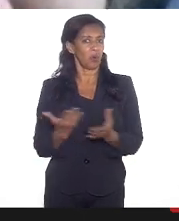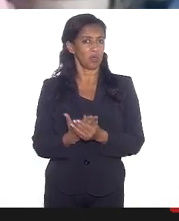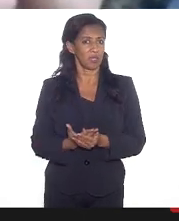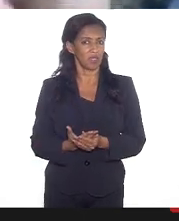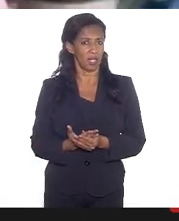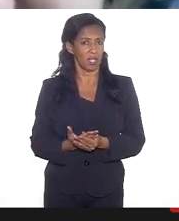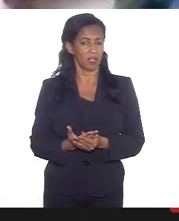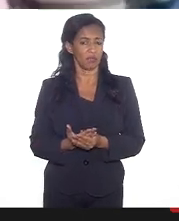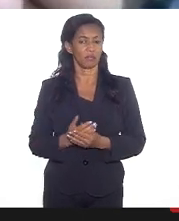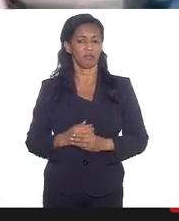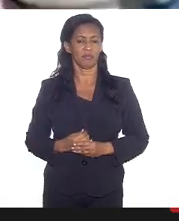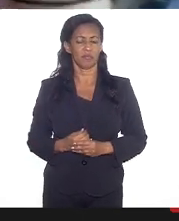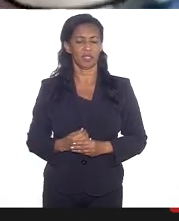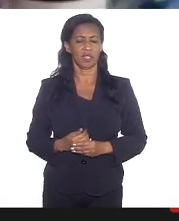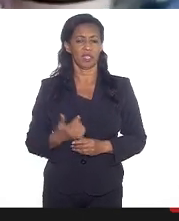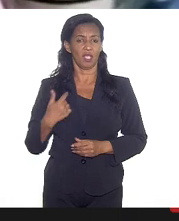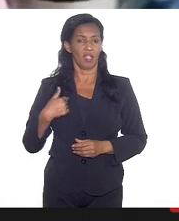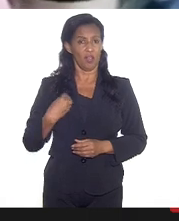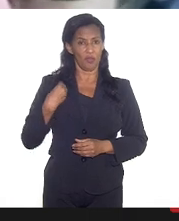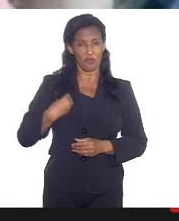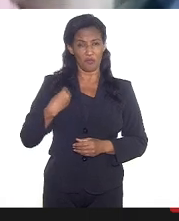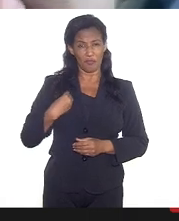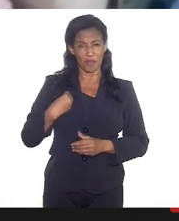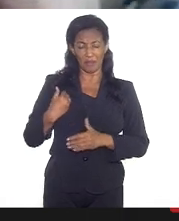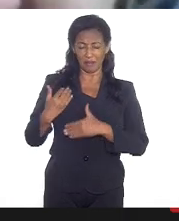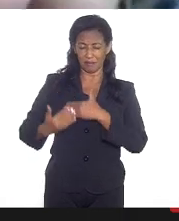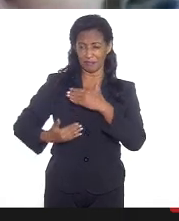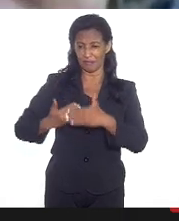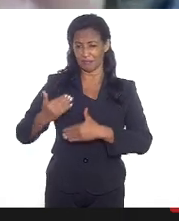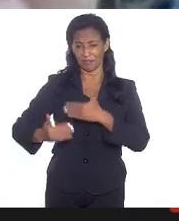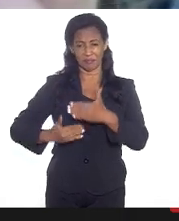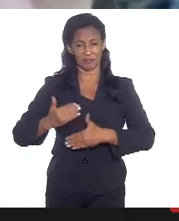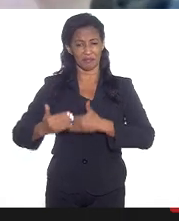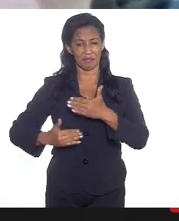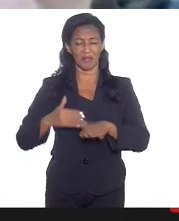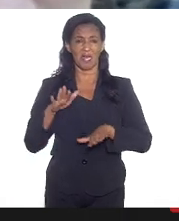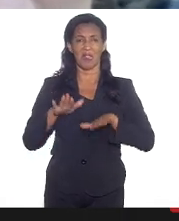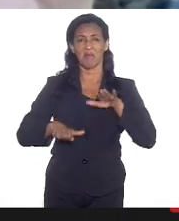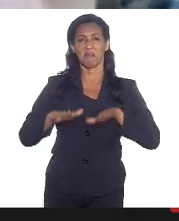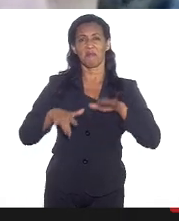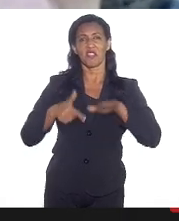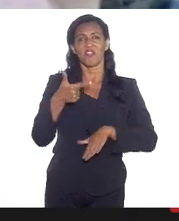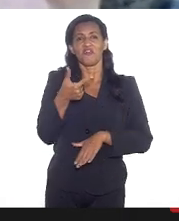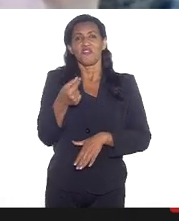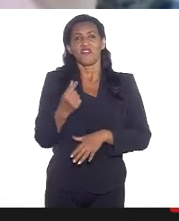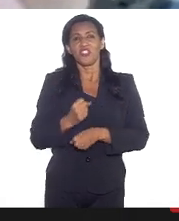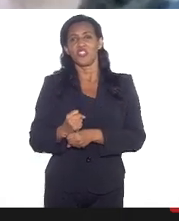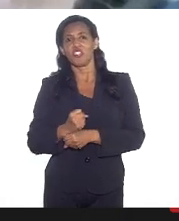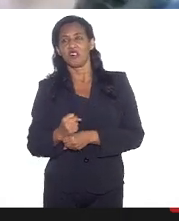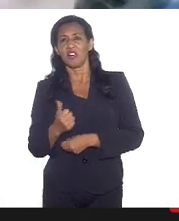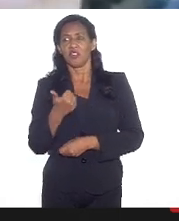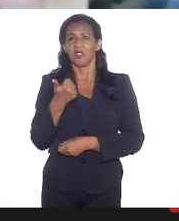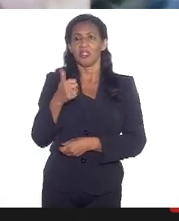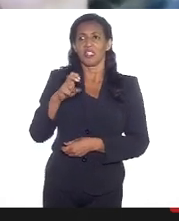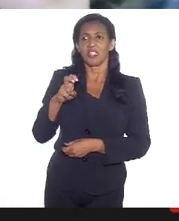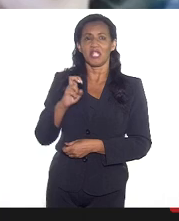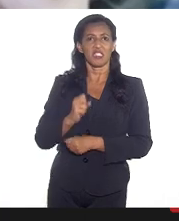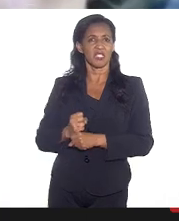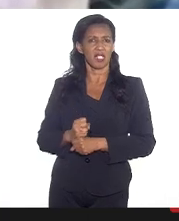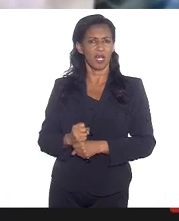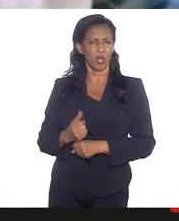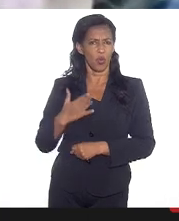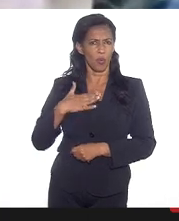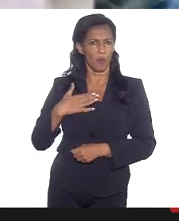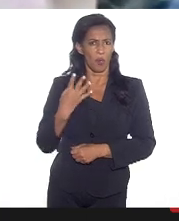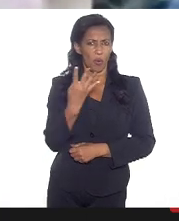aos que eu me dediquei a vida inteira, levam em média 20 anos, 15 anos. O meu recorde é 46